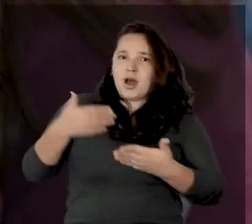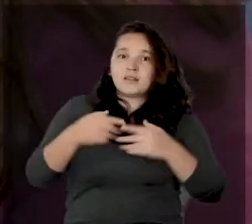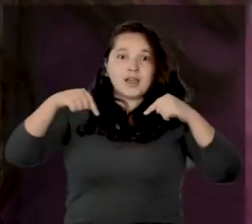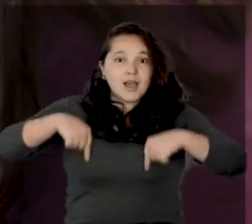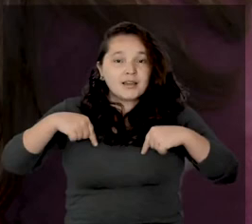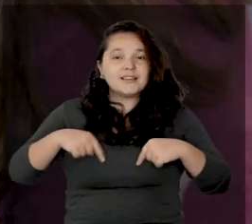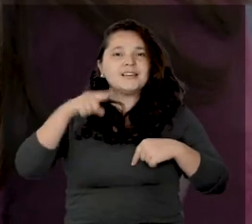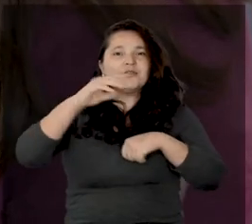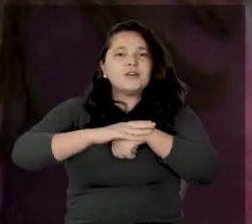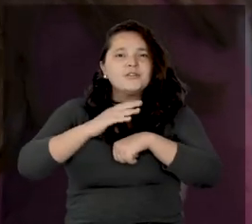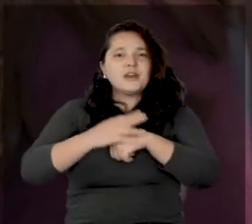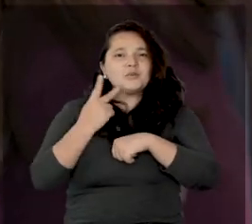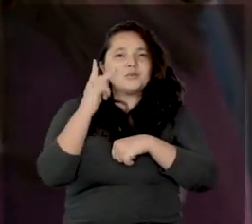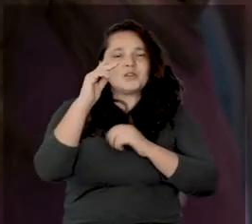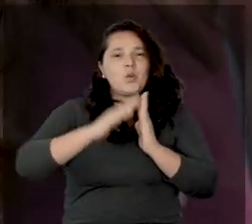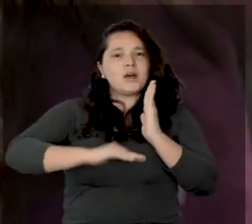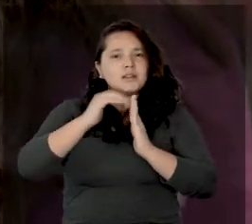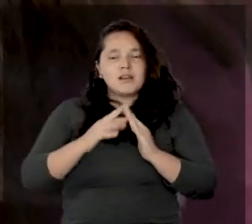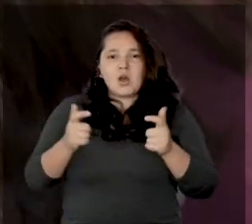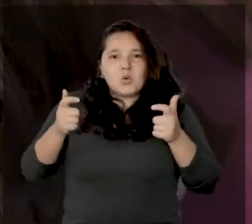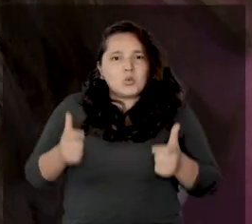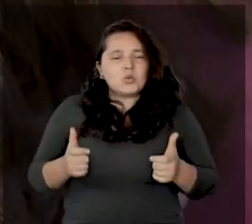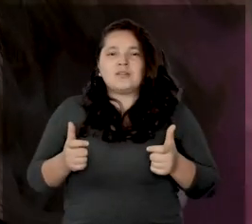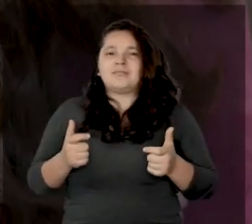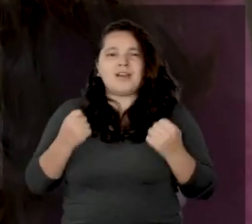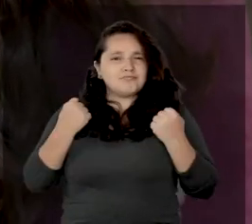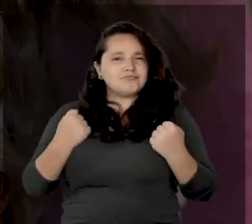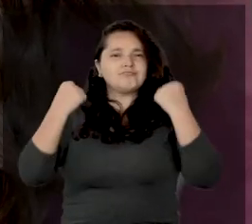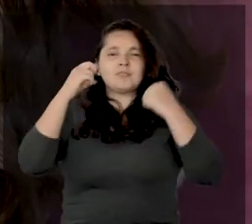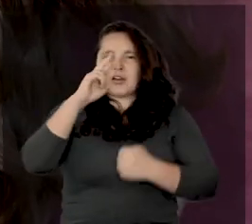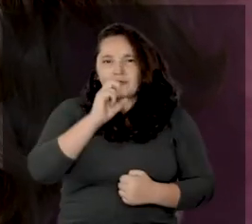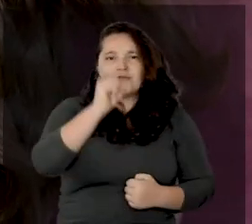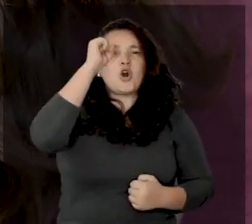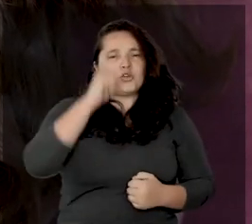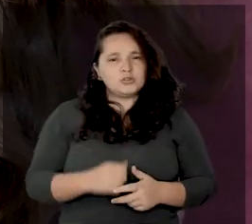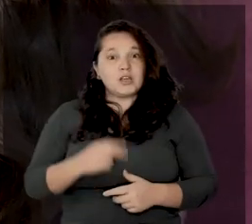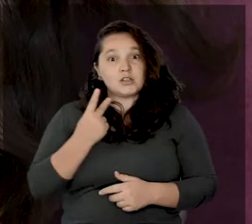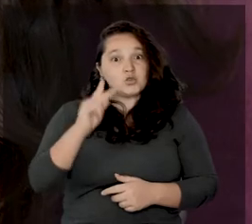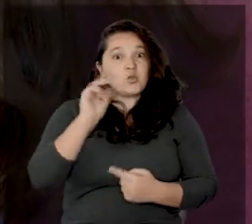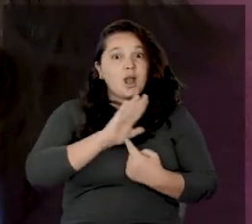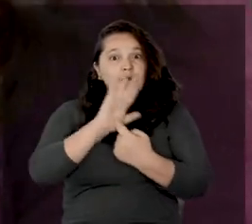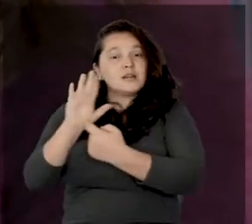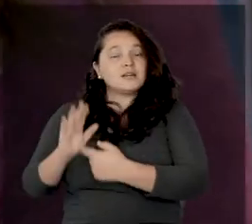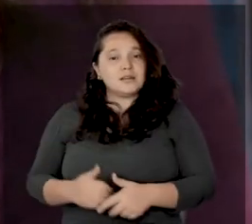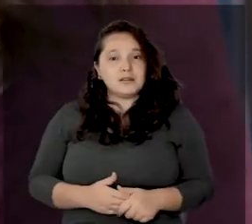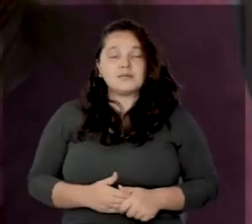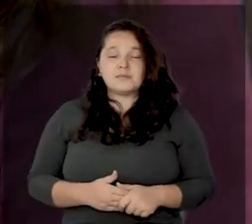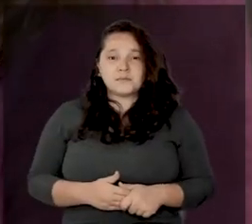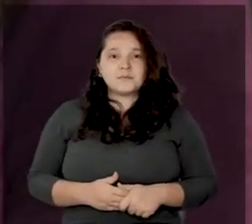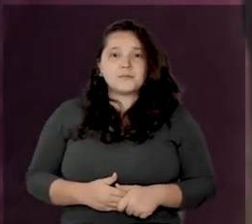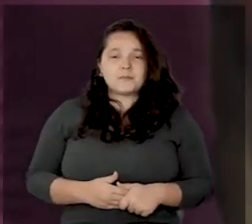na força daquele lugar, da galeria, da sua galeria lá, e de todos aqueles